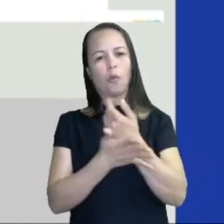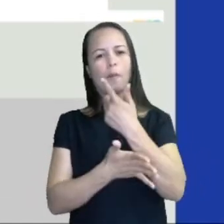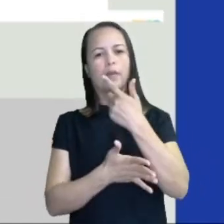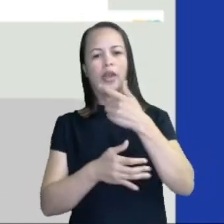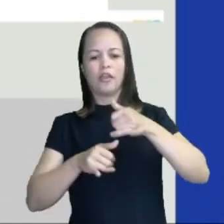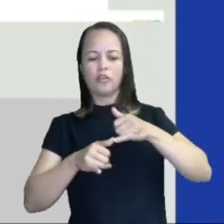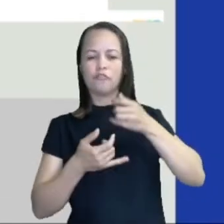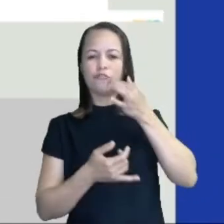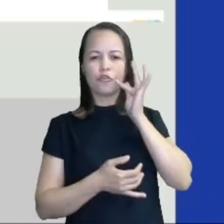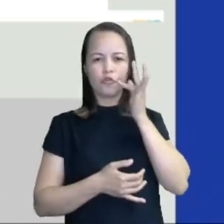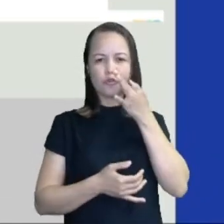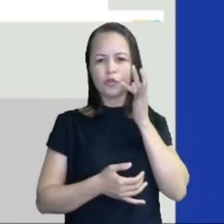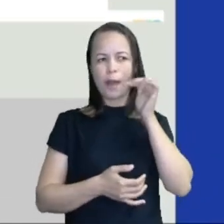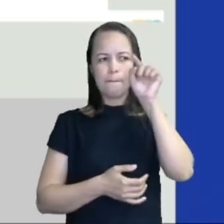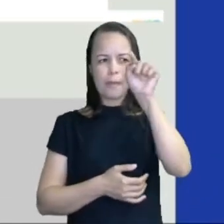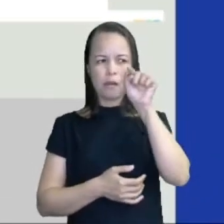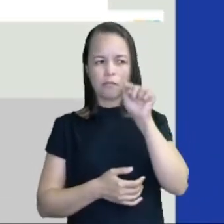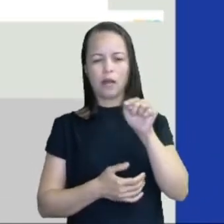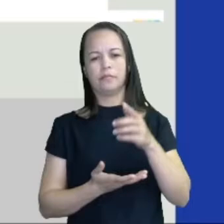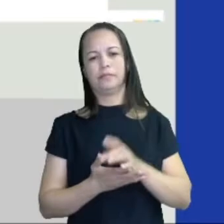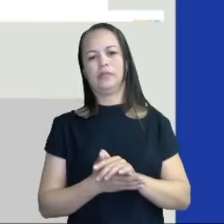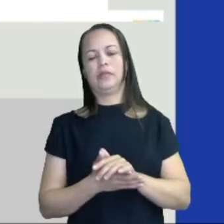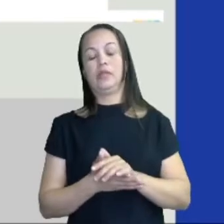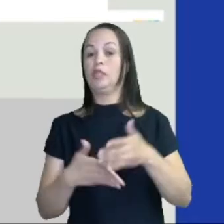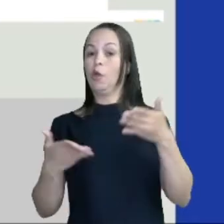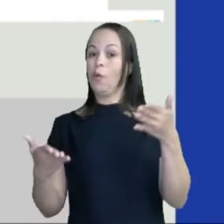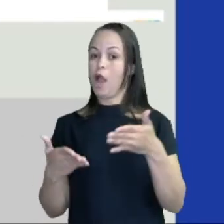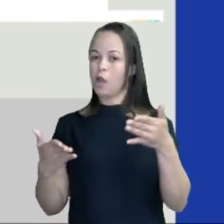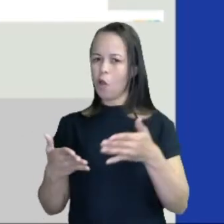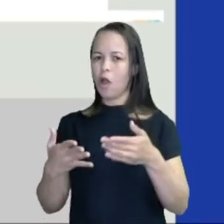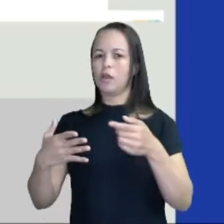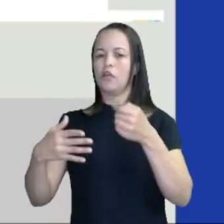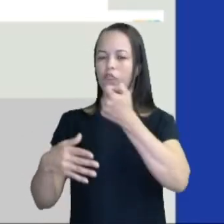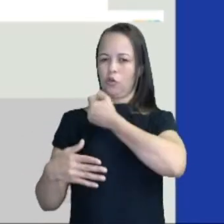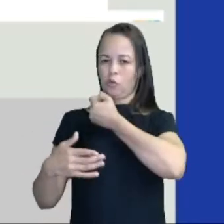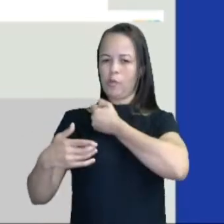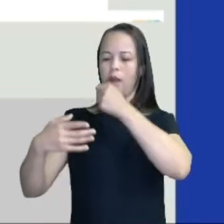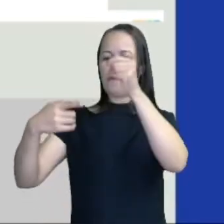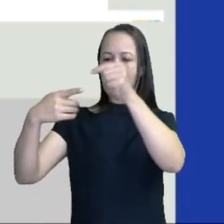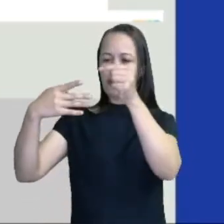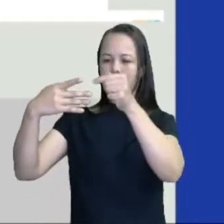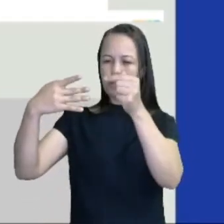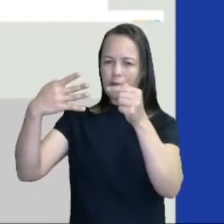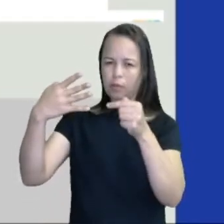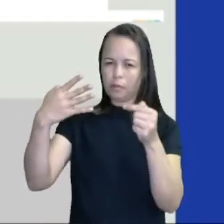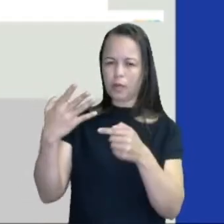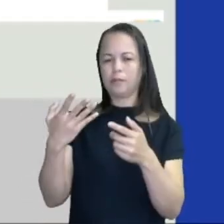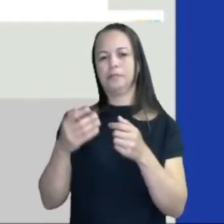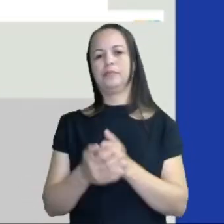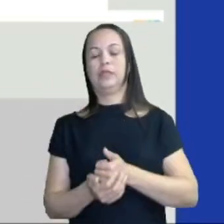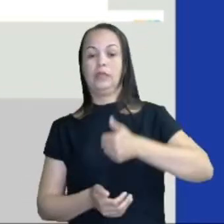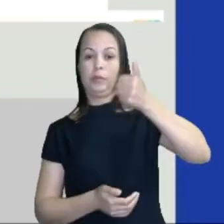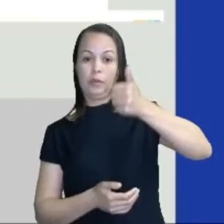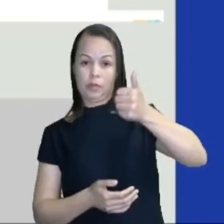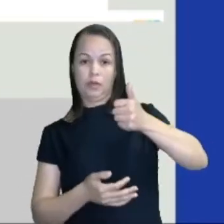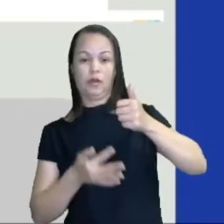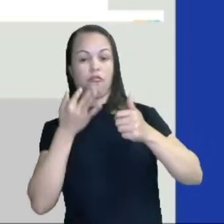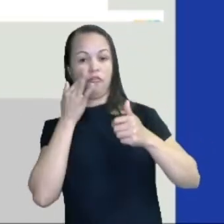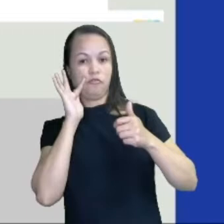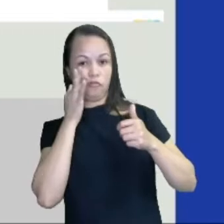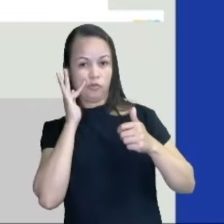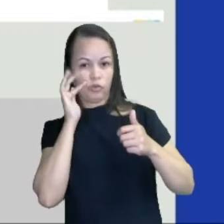certo? Eu vou enumerar uma lista do que eu comprei lá no mercado. A primeira,